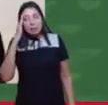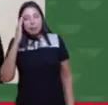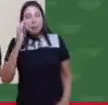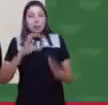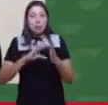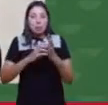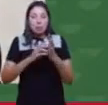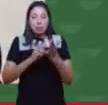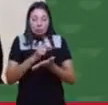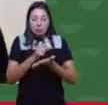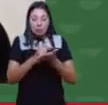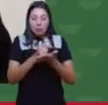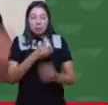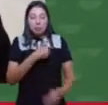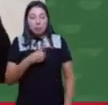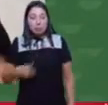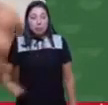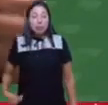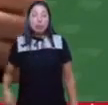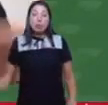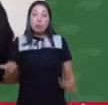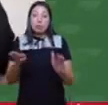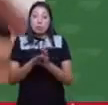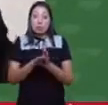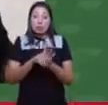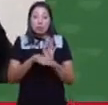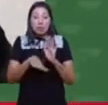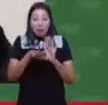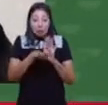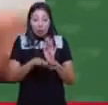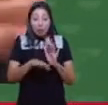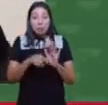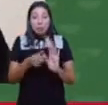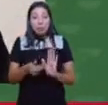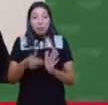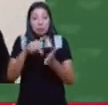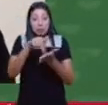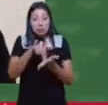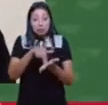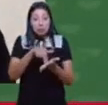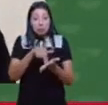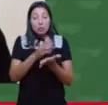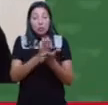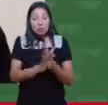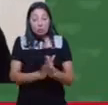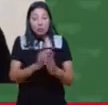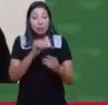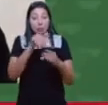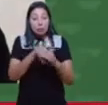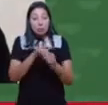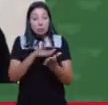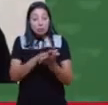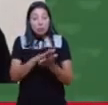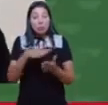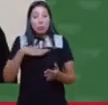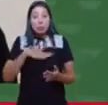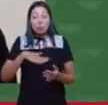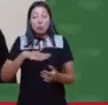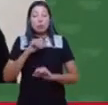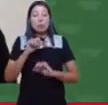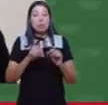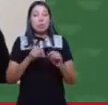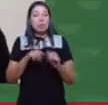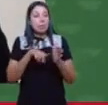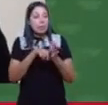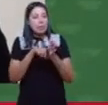da base do governo que vieram para essa posição de derrotar o voto impresso, eu quero aqui, não é uma